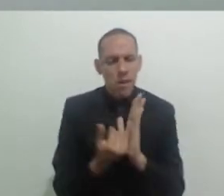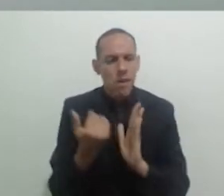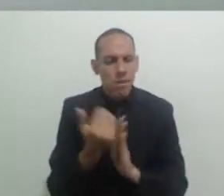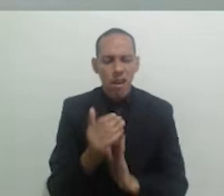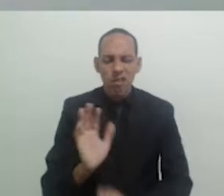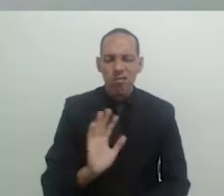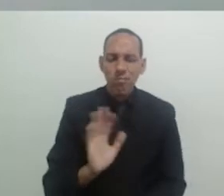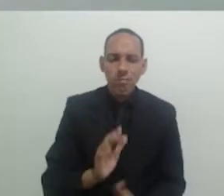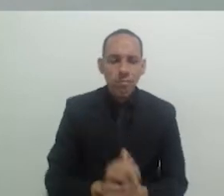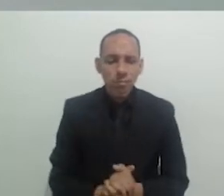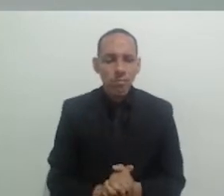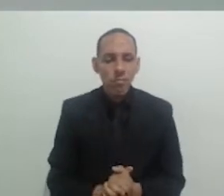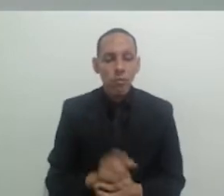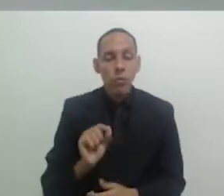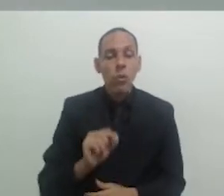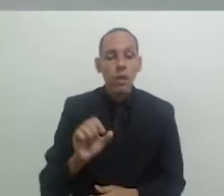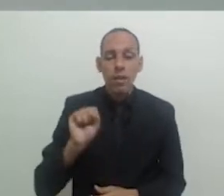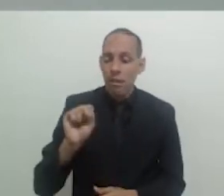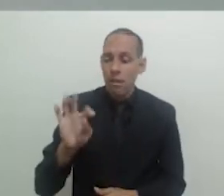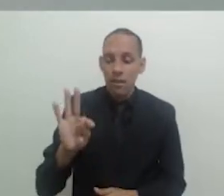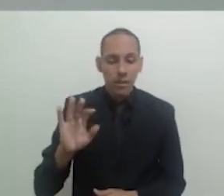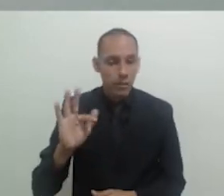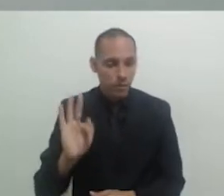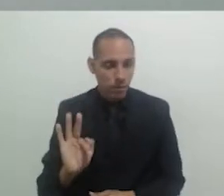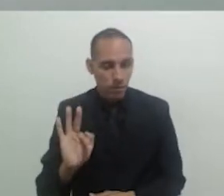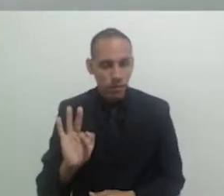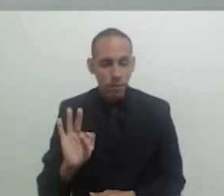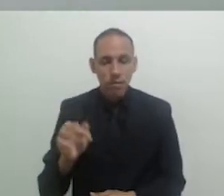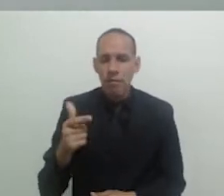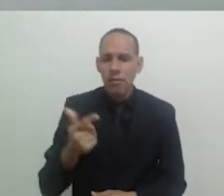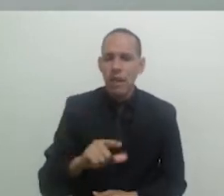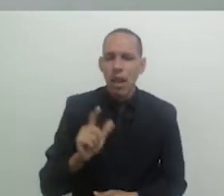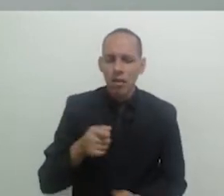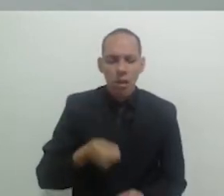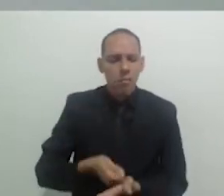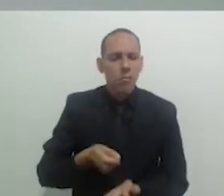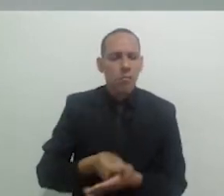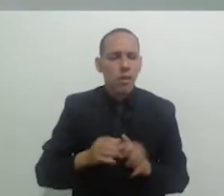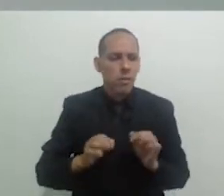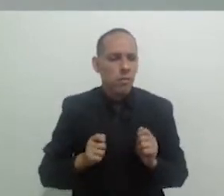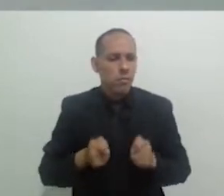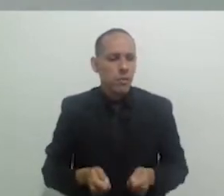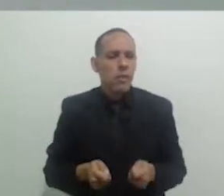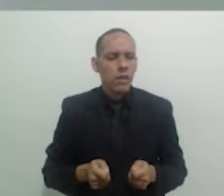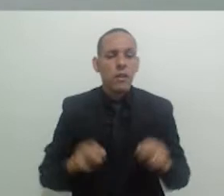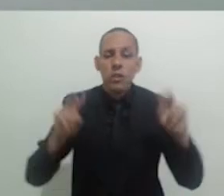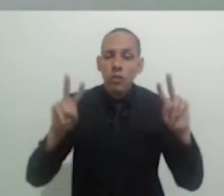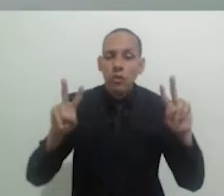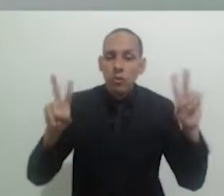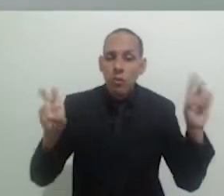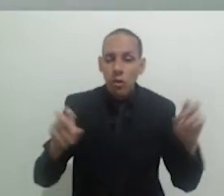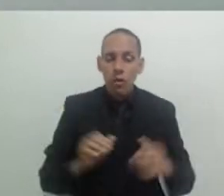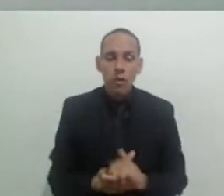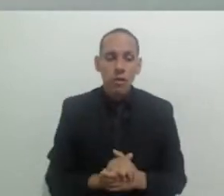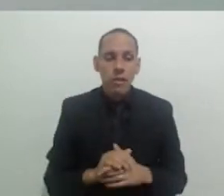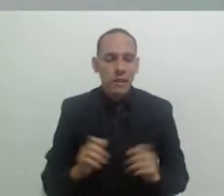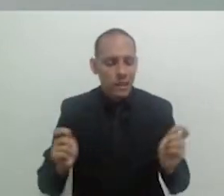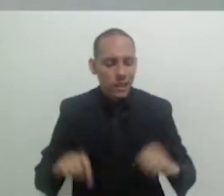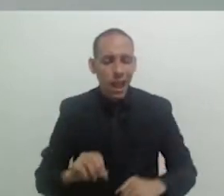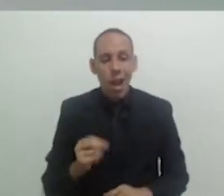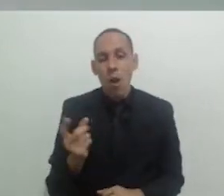Supremo Tribunal Federal não tem posição firmada sobre a possibilidade ou não dos tribunais de